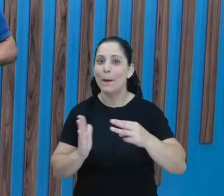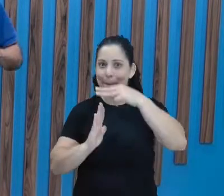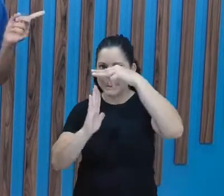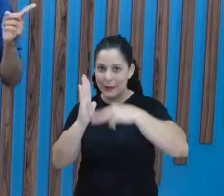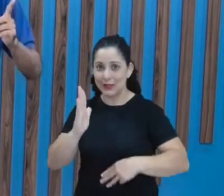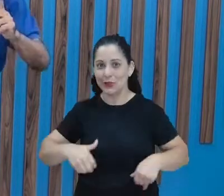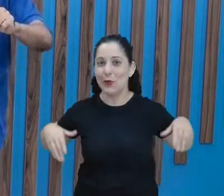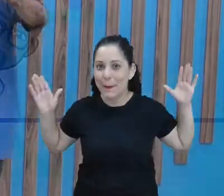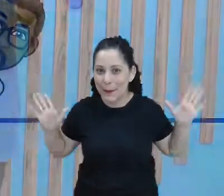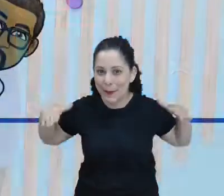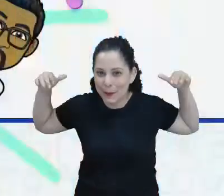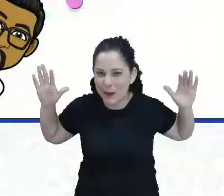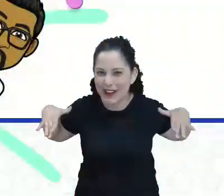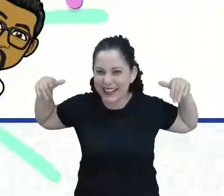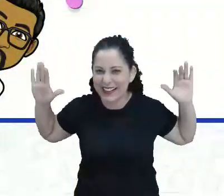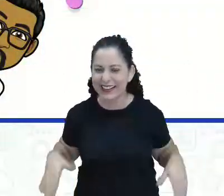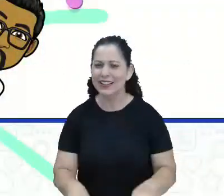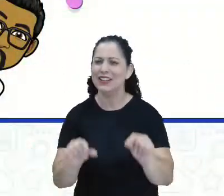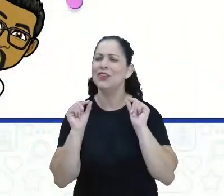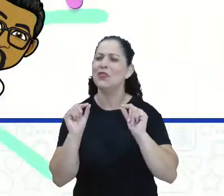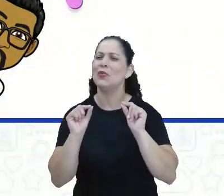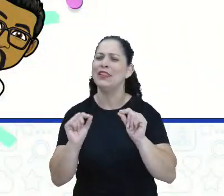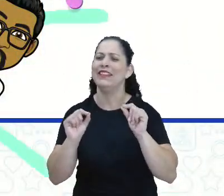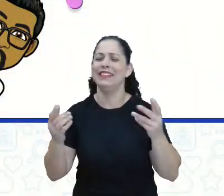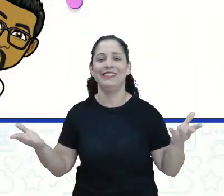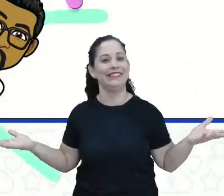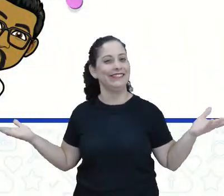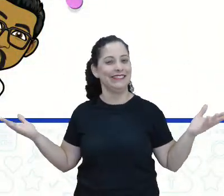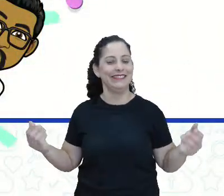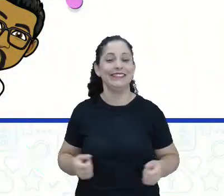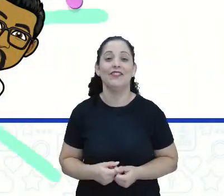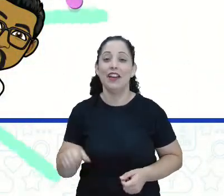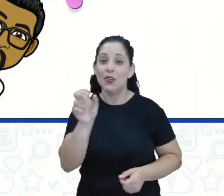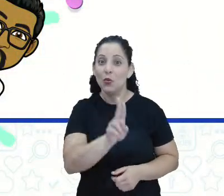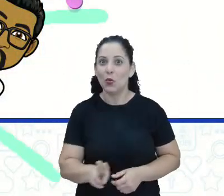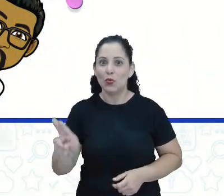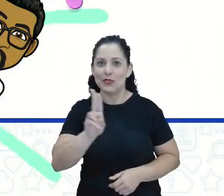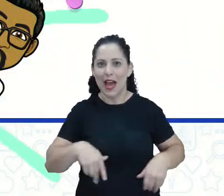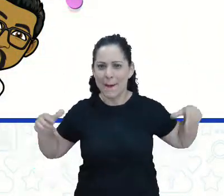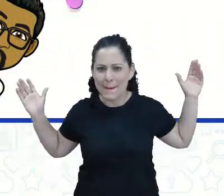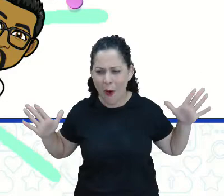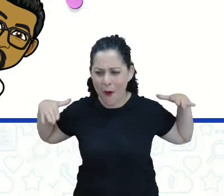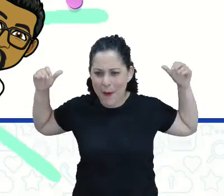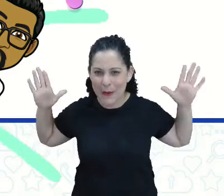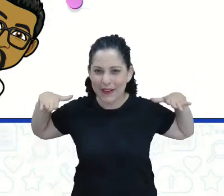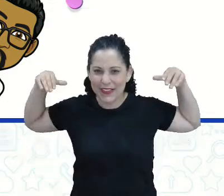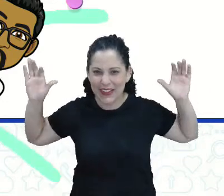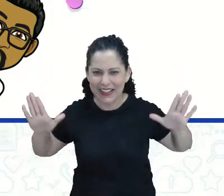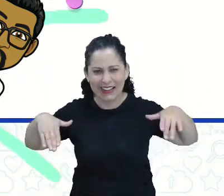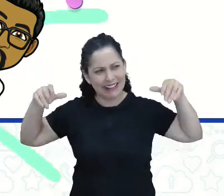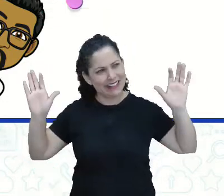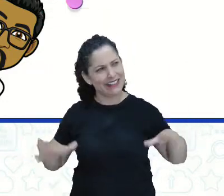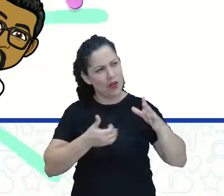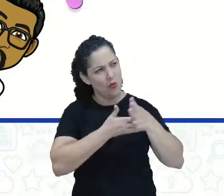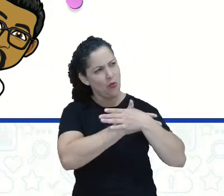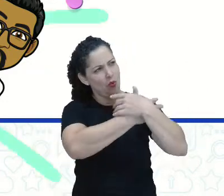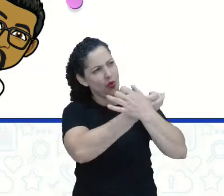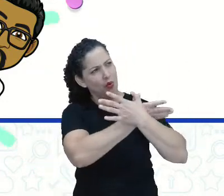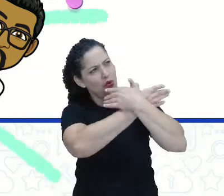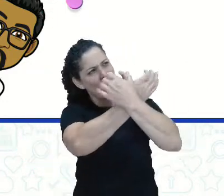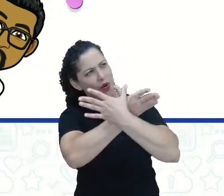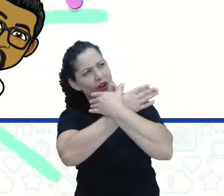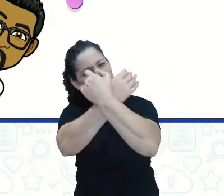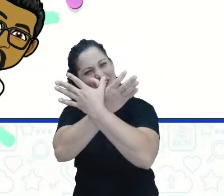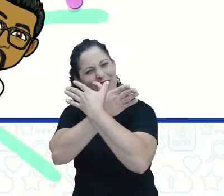butterfly. Eita, exatamente! A gente vai usar borboleta, Ricardinho. Nunca vi falar nisso. É, o que o Ricardinho